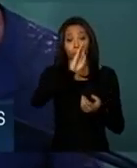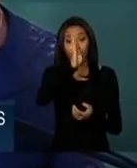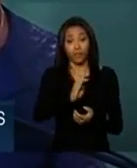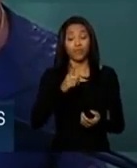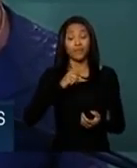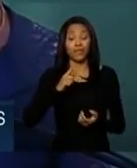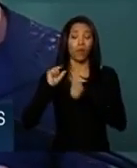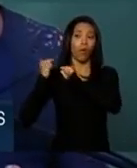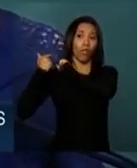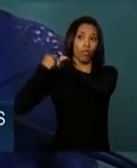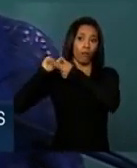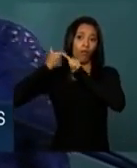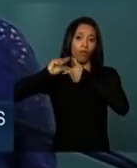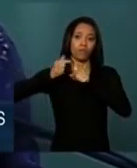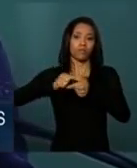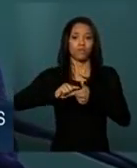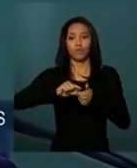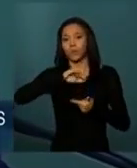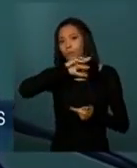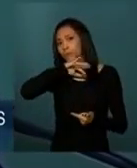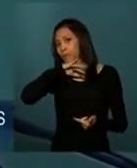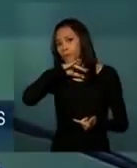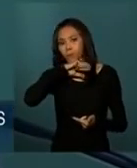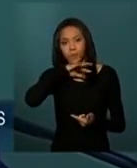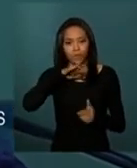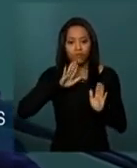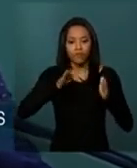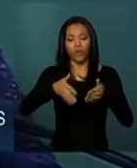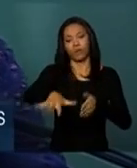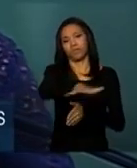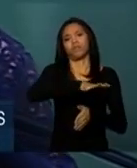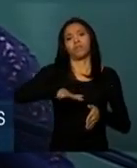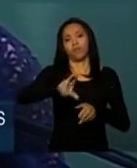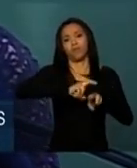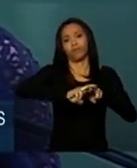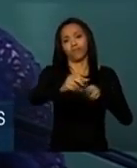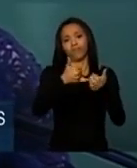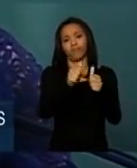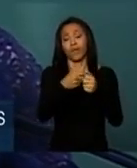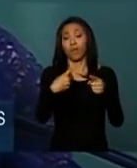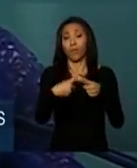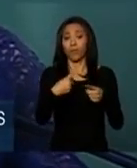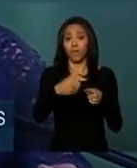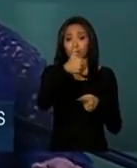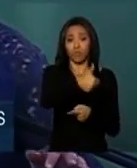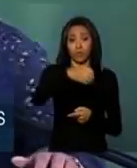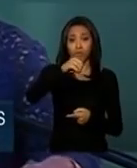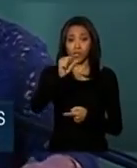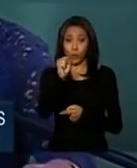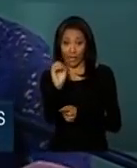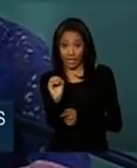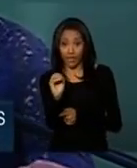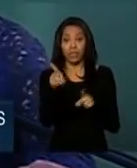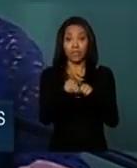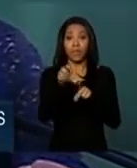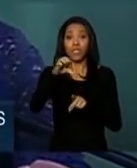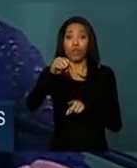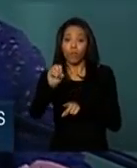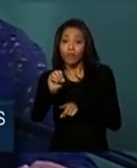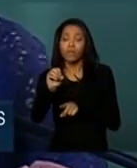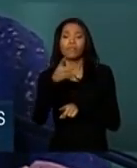tradição muito ruim nessa área. Muito ruim porque nas décadas de 80 e 90,